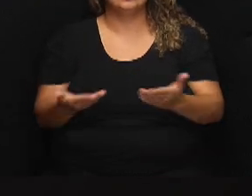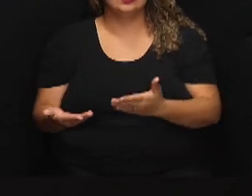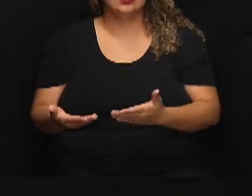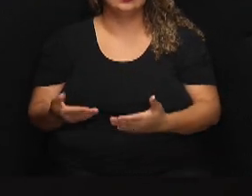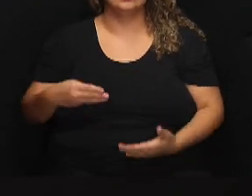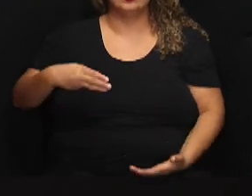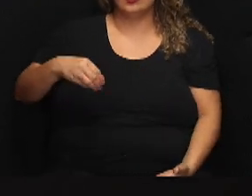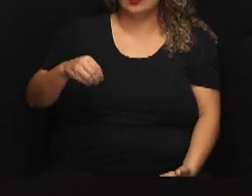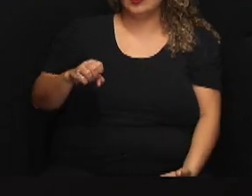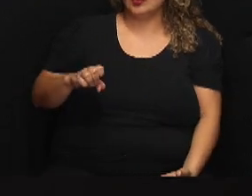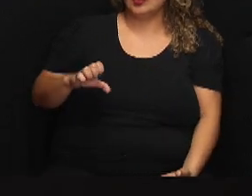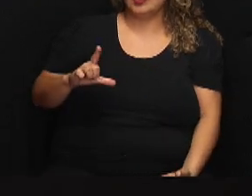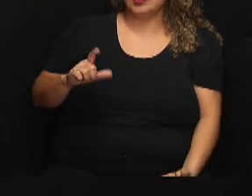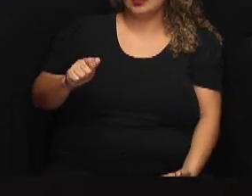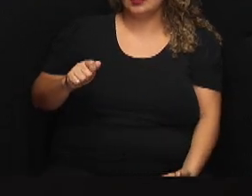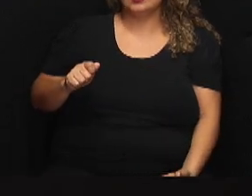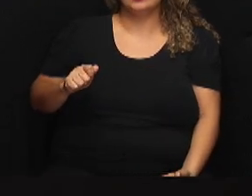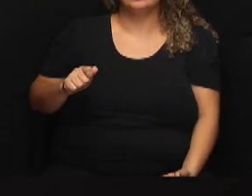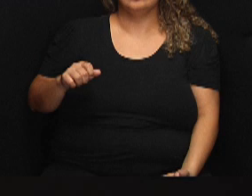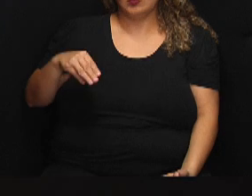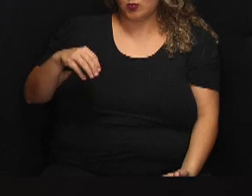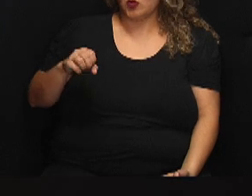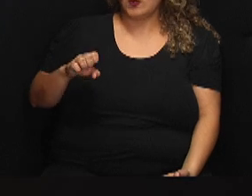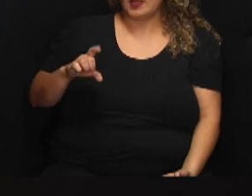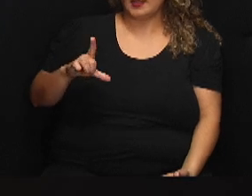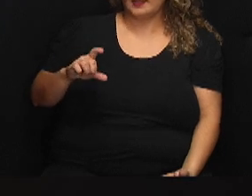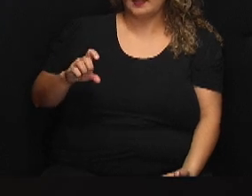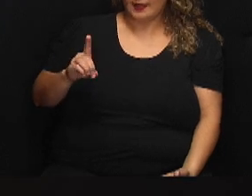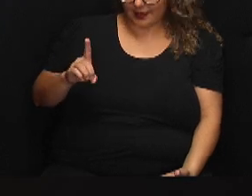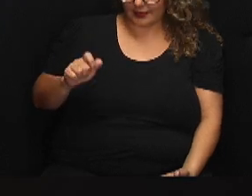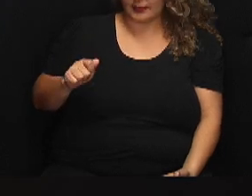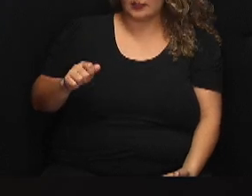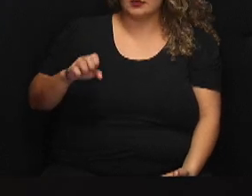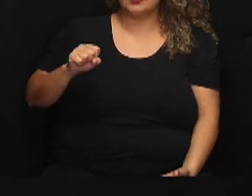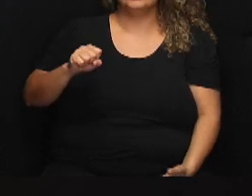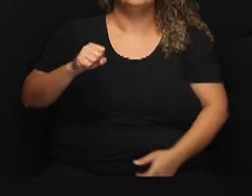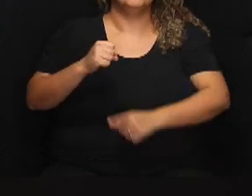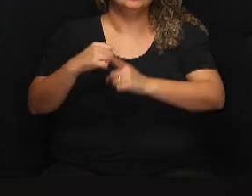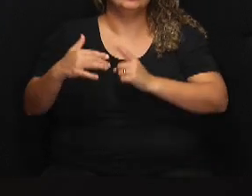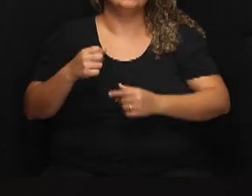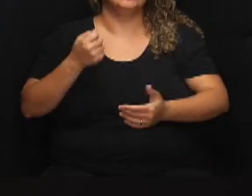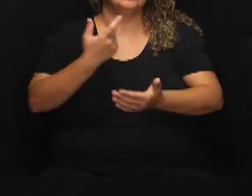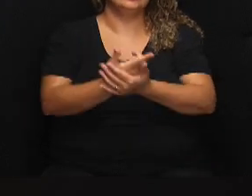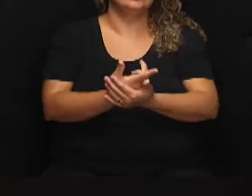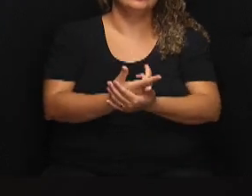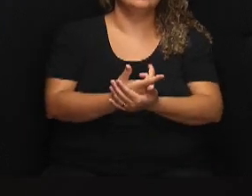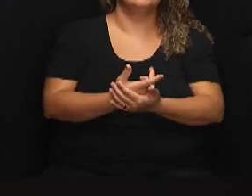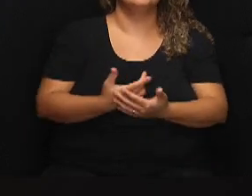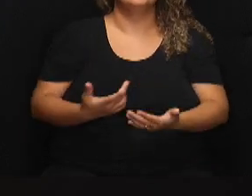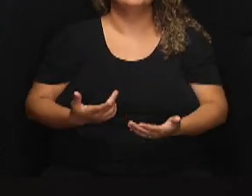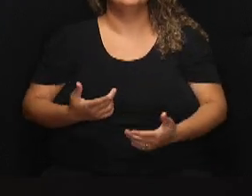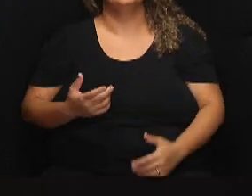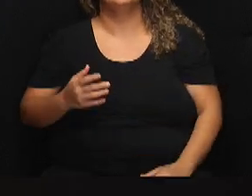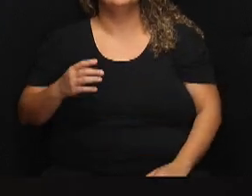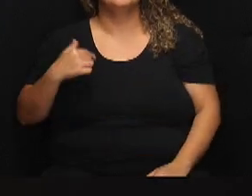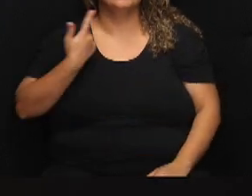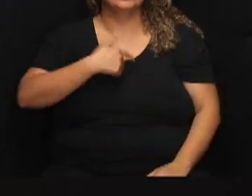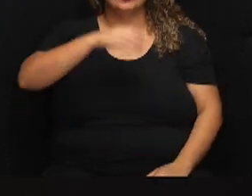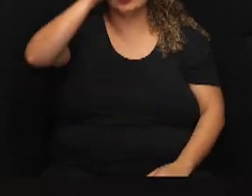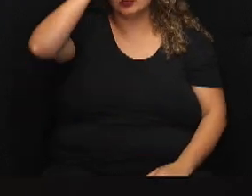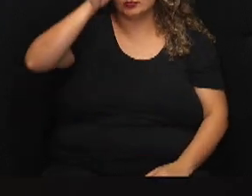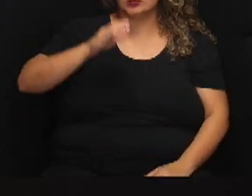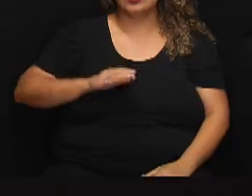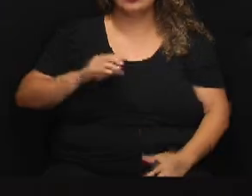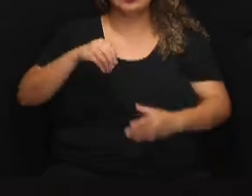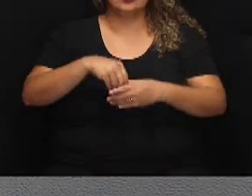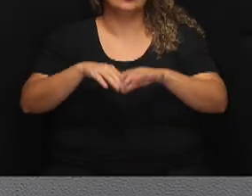moeda social, que seria para incentivar também para que as compras, né, a aquisição dos nossos munícipes ficassem